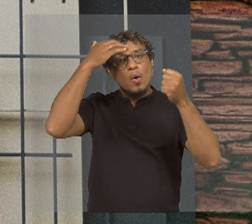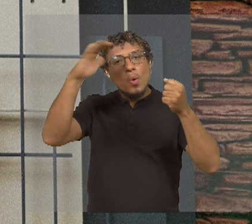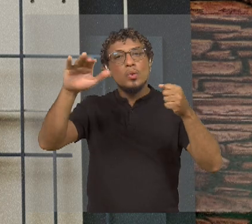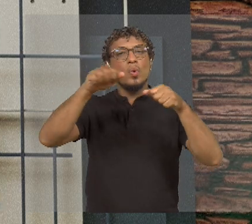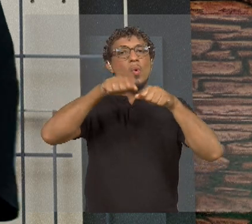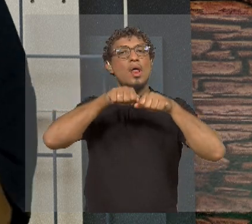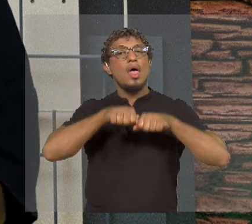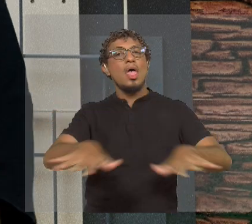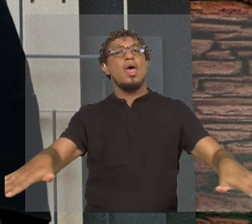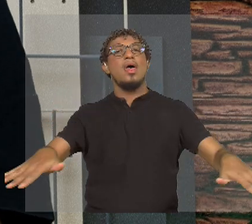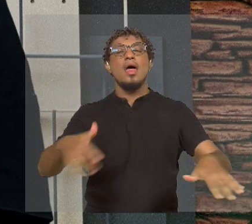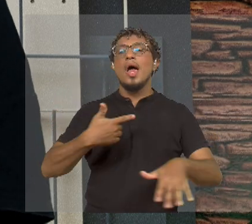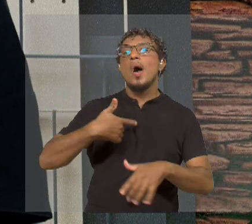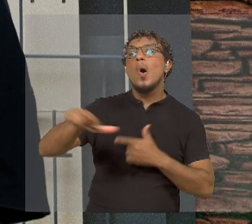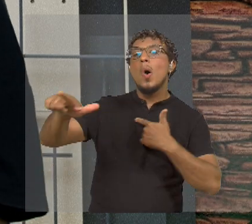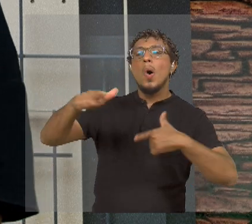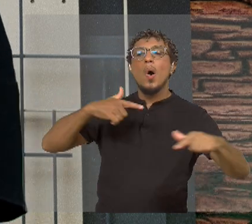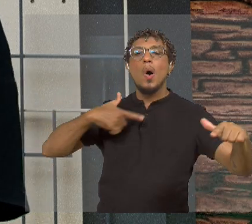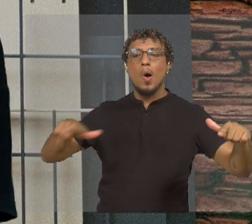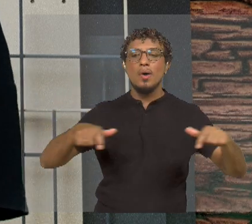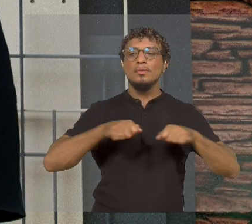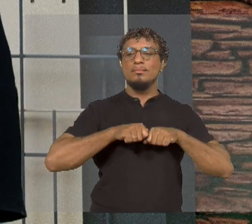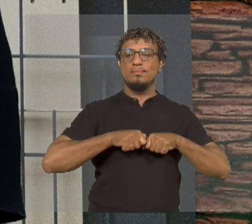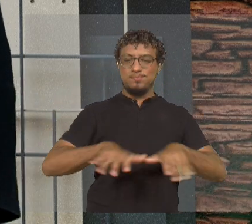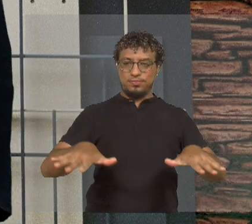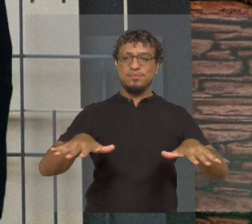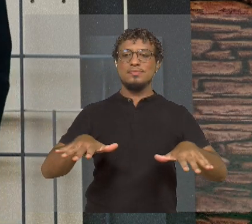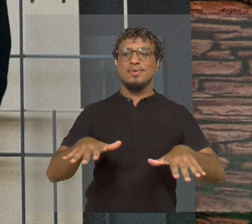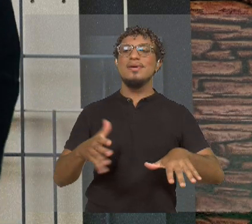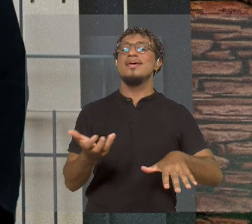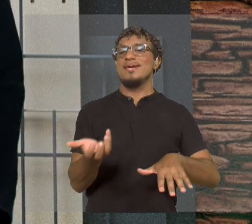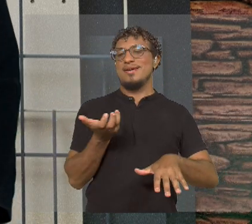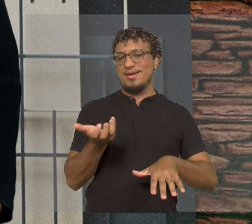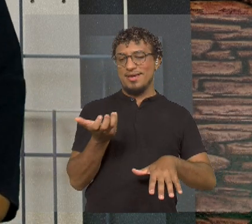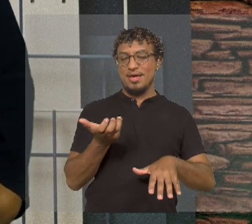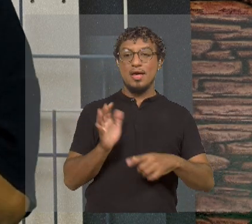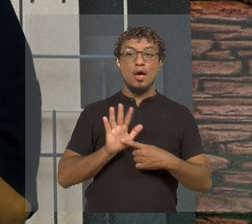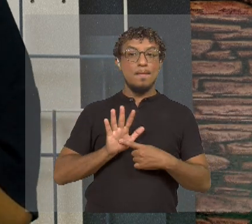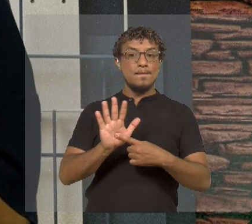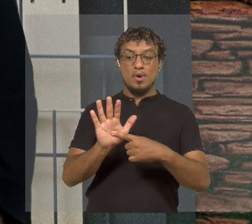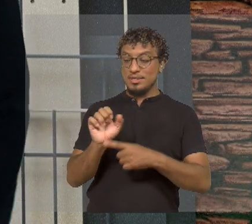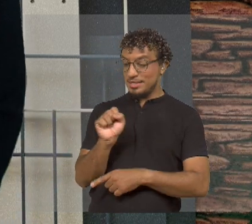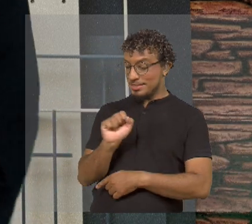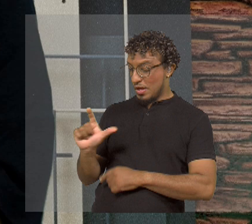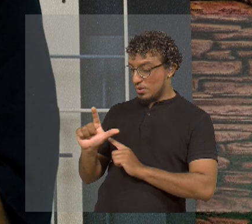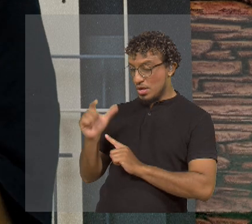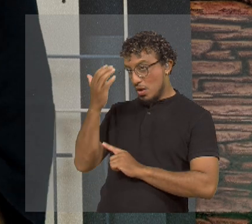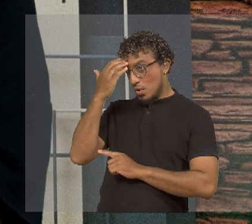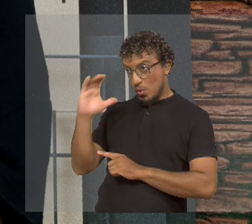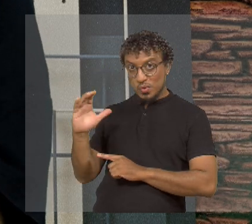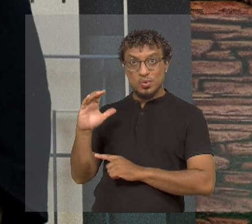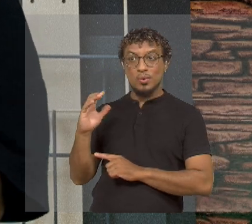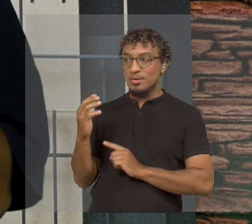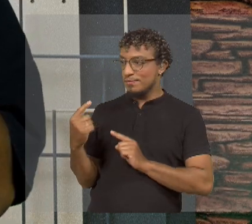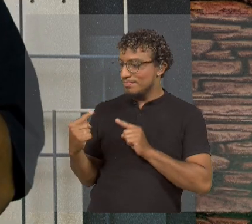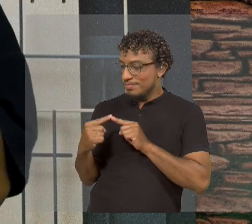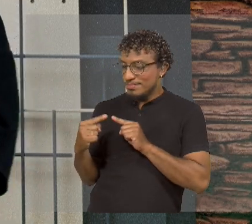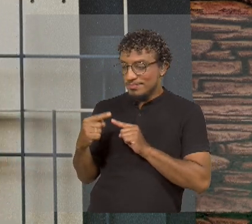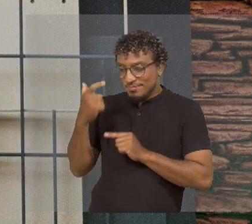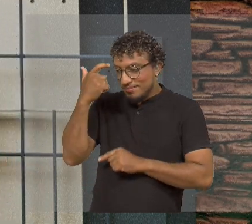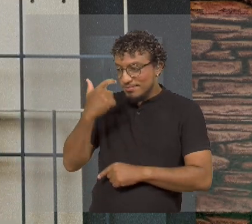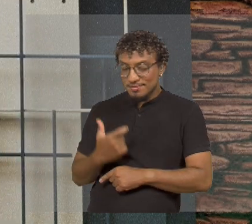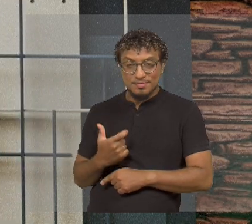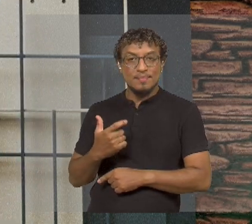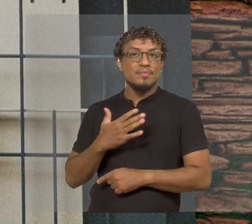sabe, tipo, para outras pessoas. E realmente também mostrar a cultura de São Luís que tem a nossa cara, tipo, a